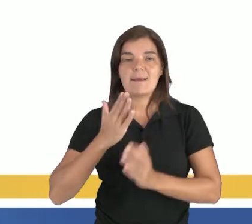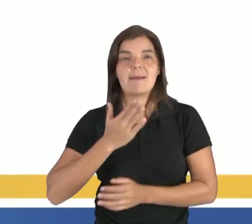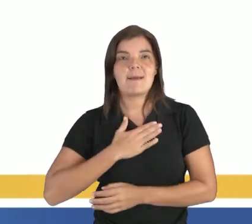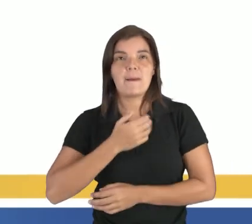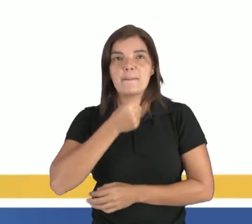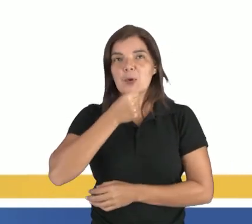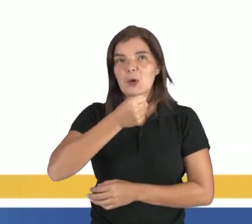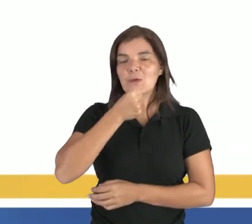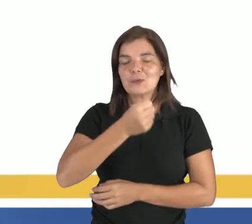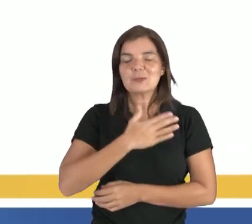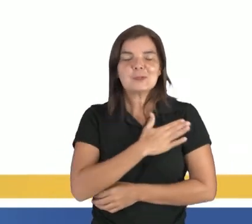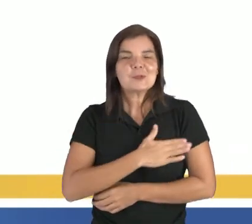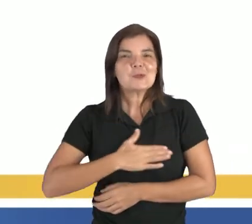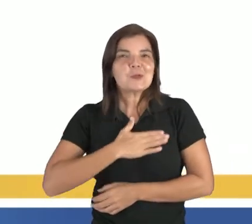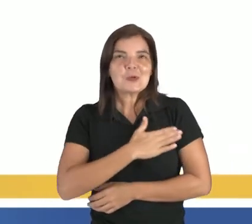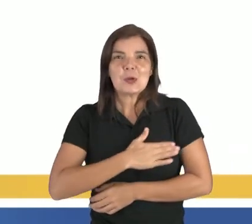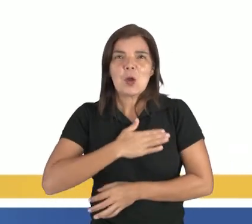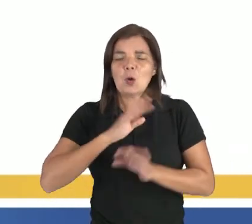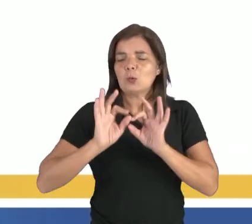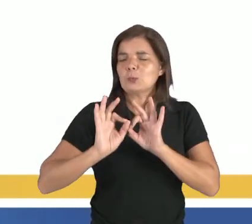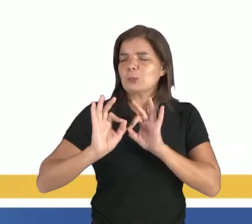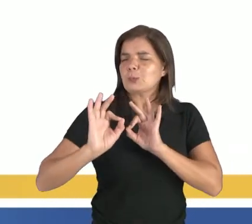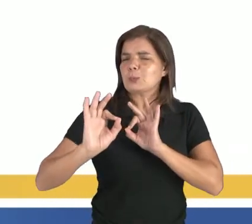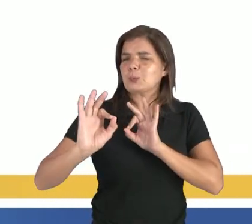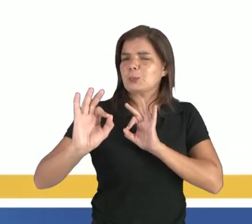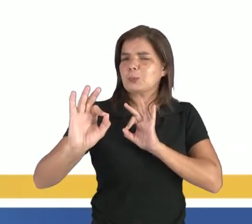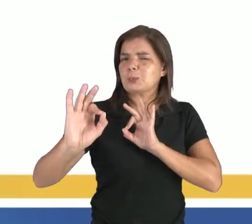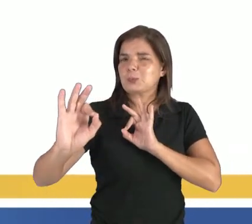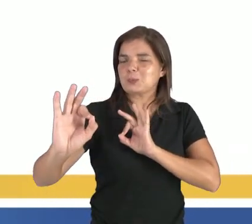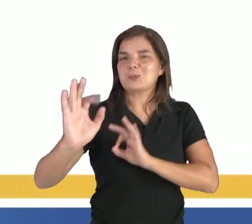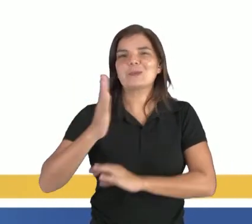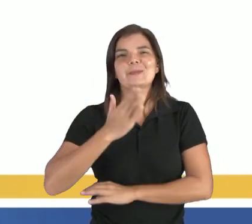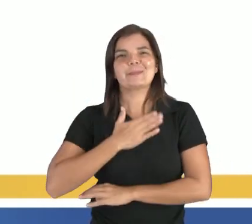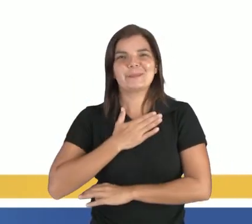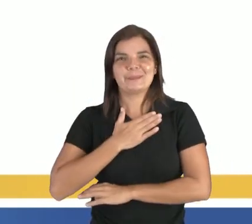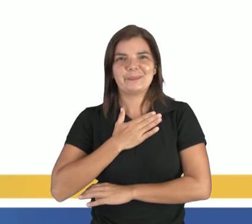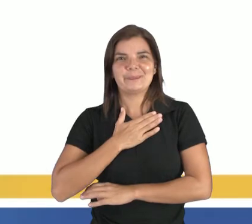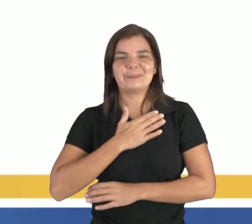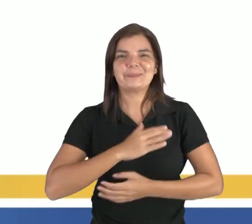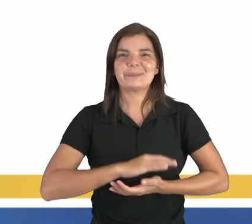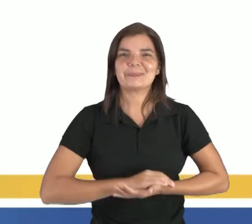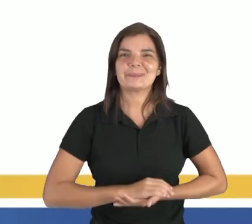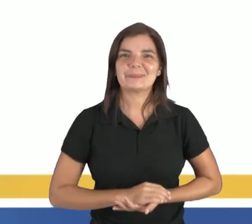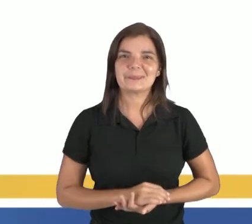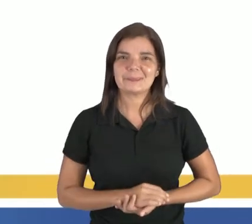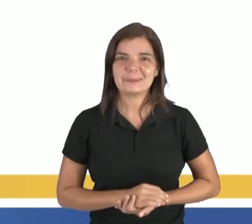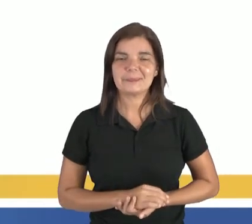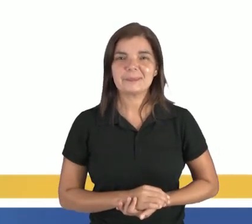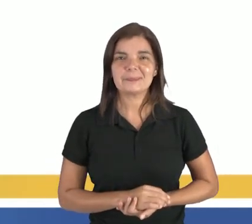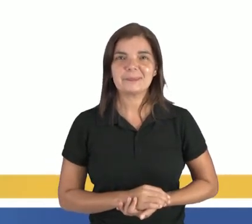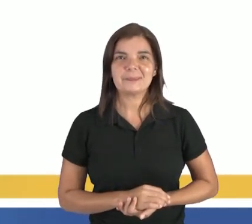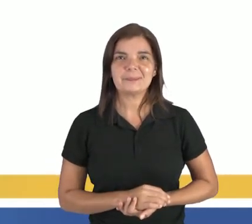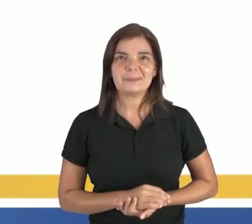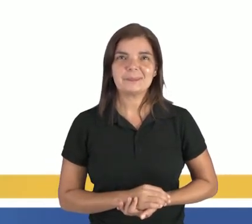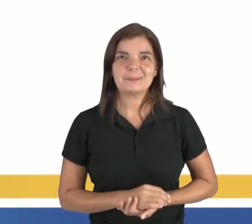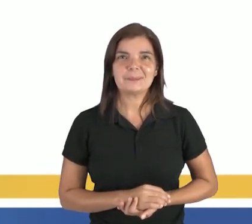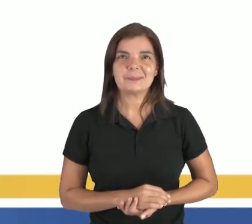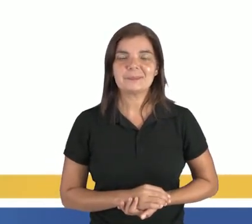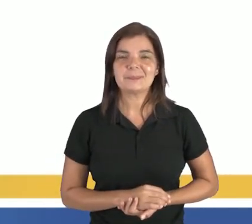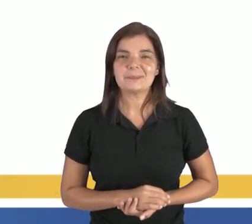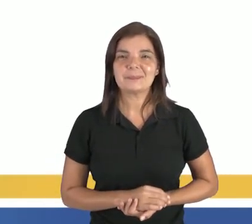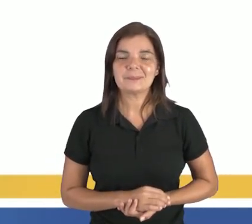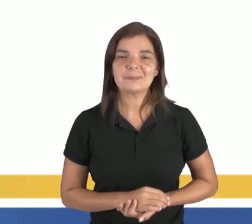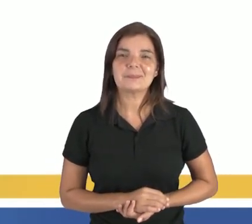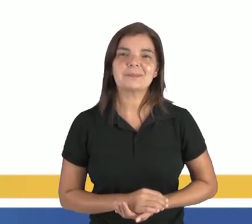singer's house is too far from mine. Então, a casa da minha cantora favorita é too far from. Ela